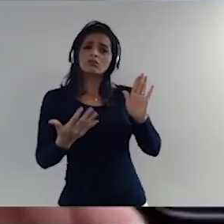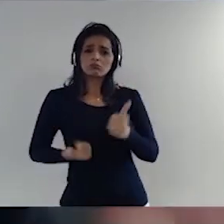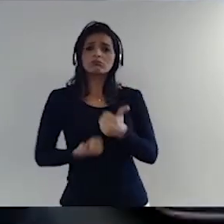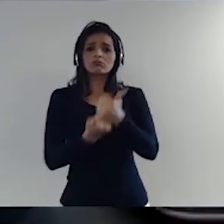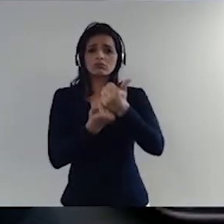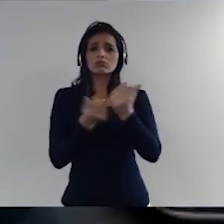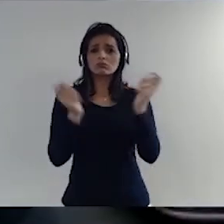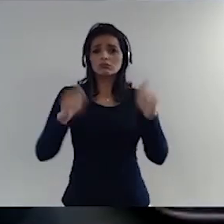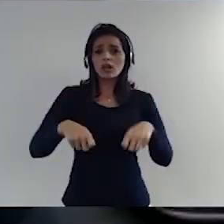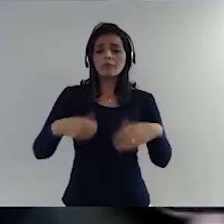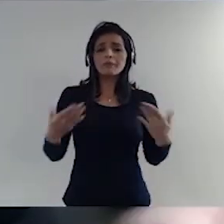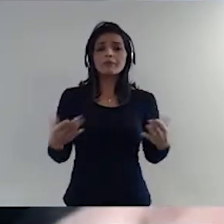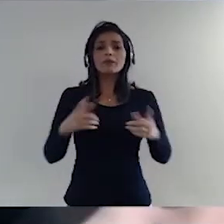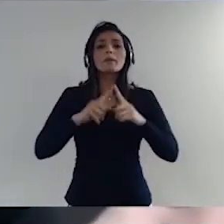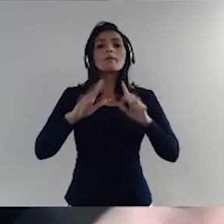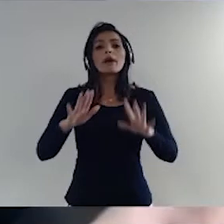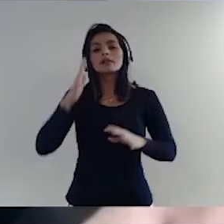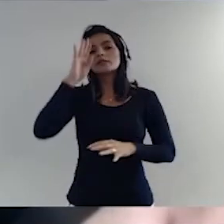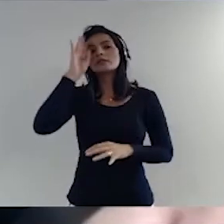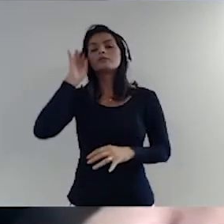Nós também não temos